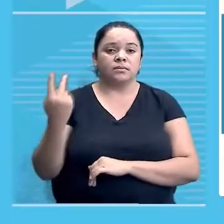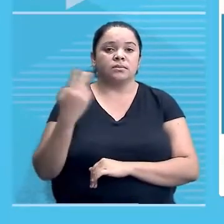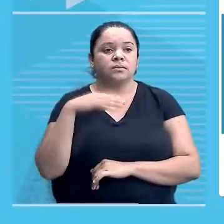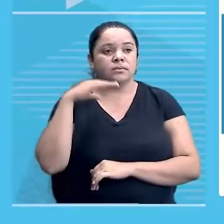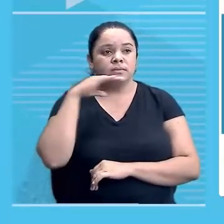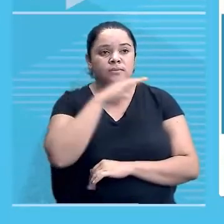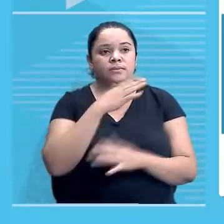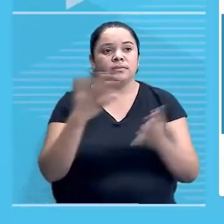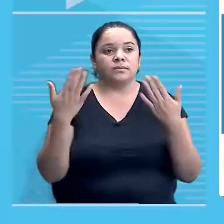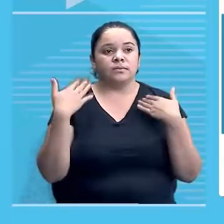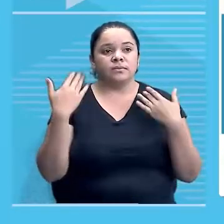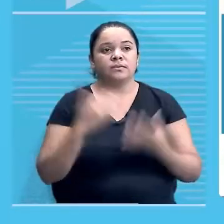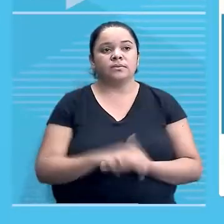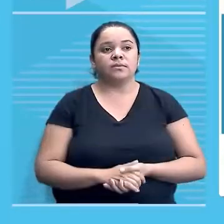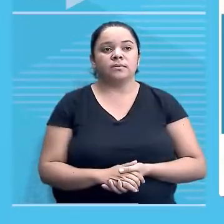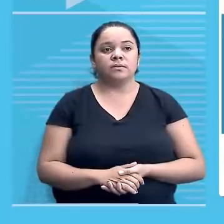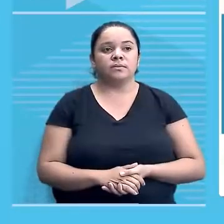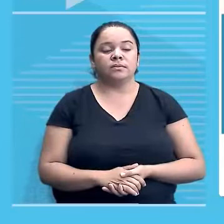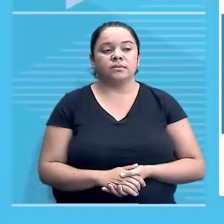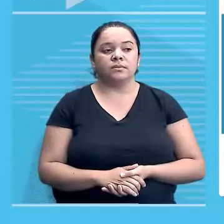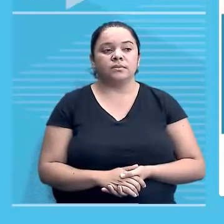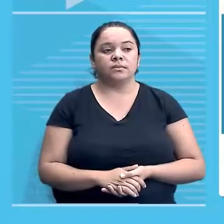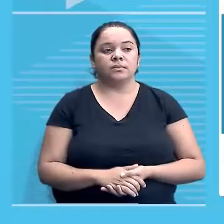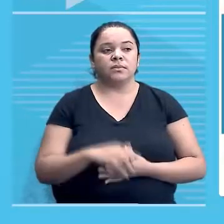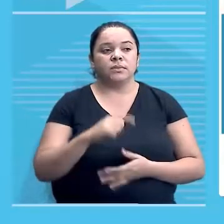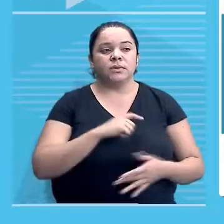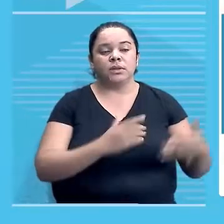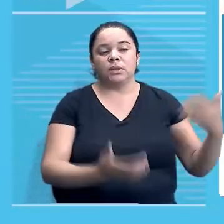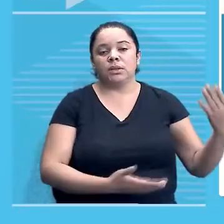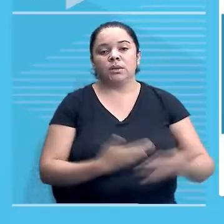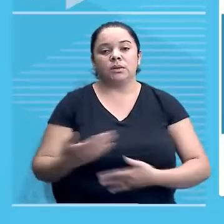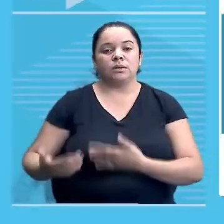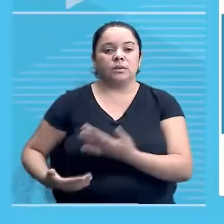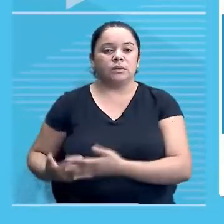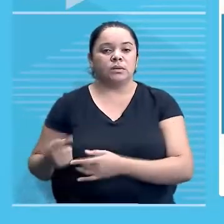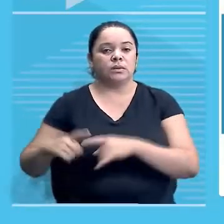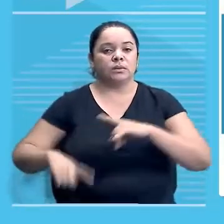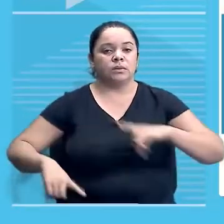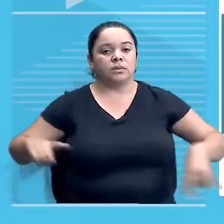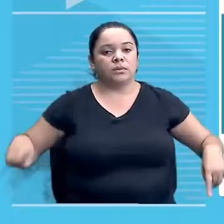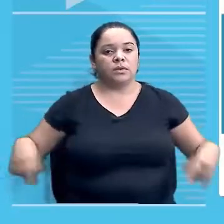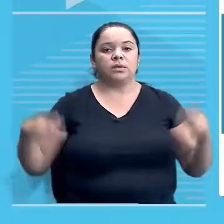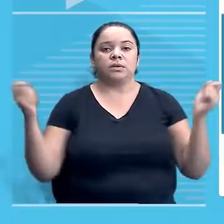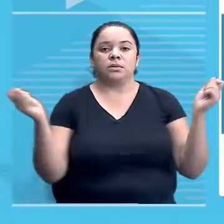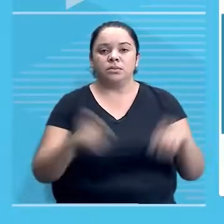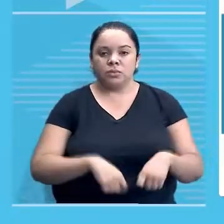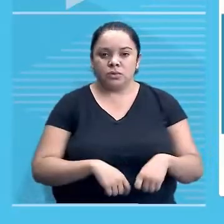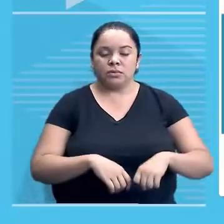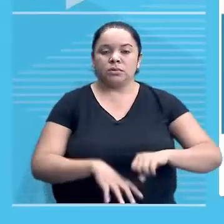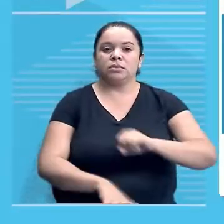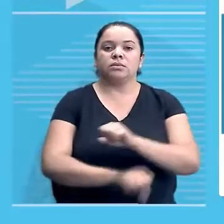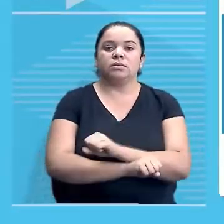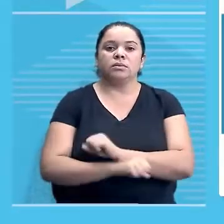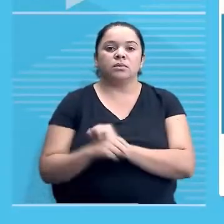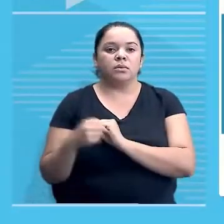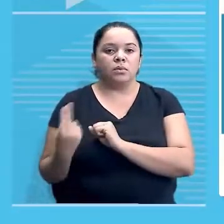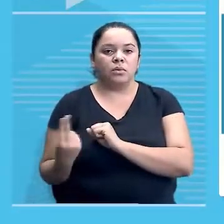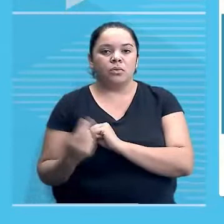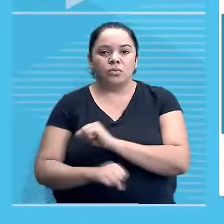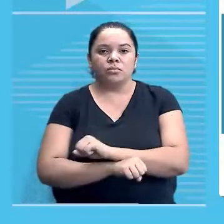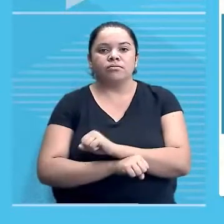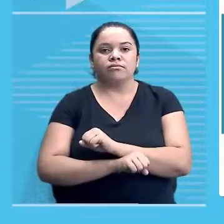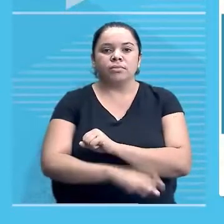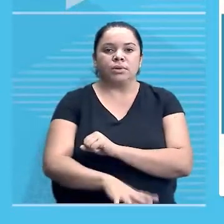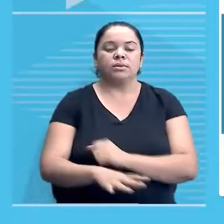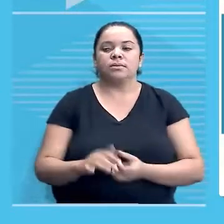com um objeto, com um corpo. Então, esse calor ele pode ser recebido ou pode ser perdido, tá? E